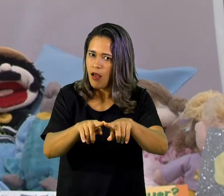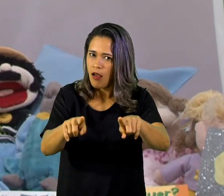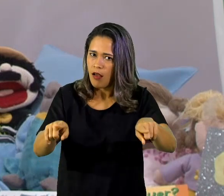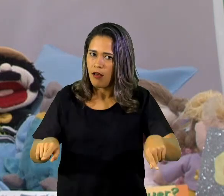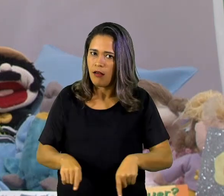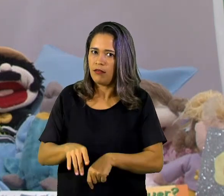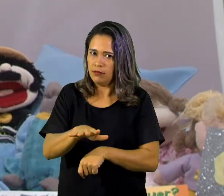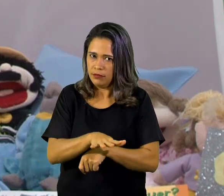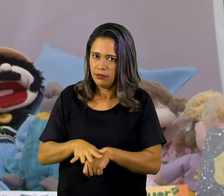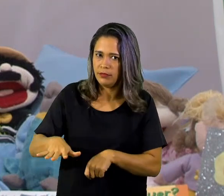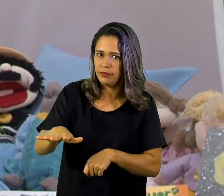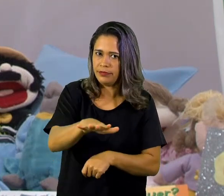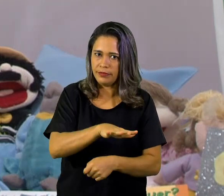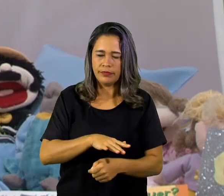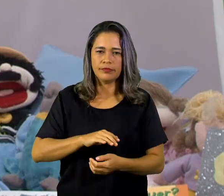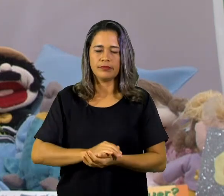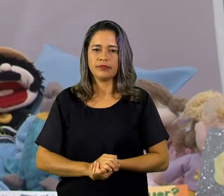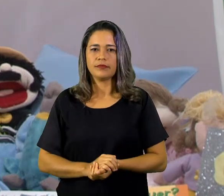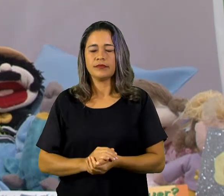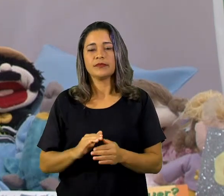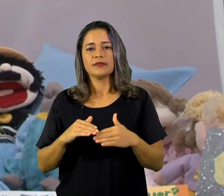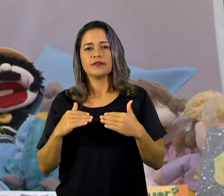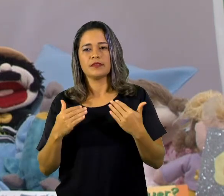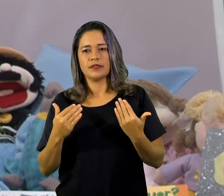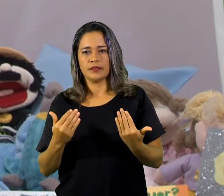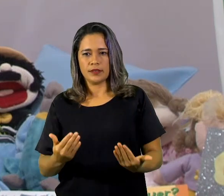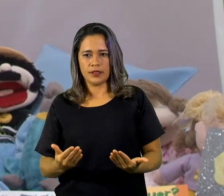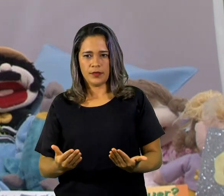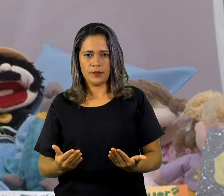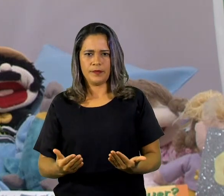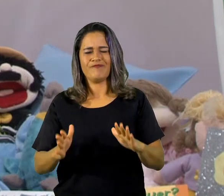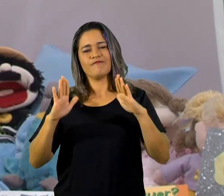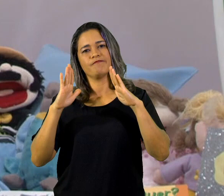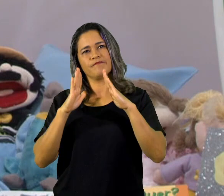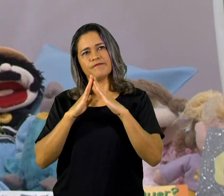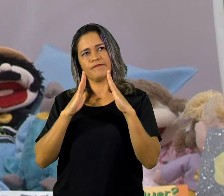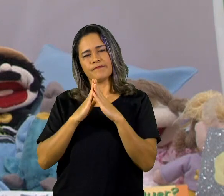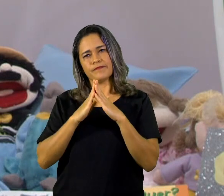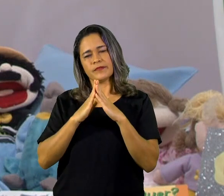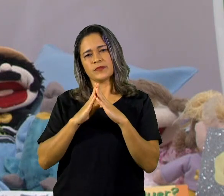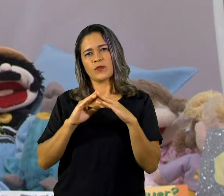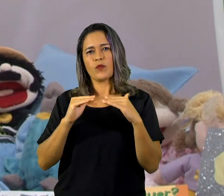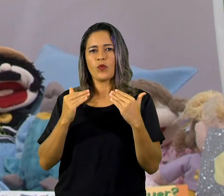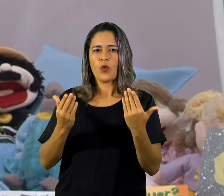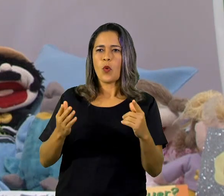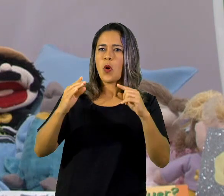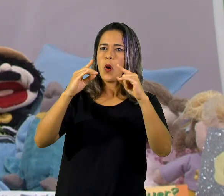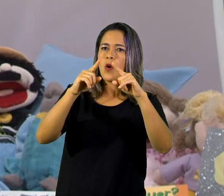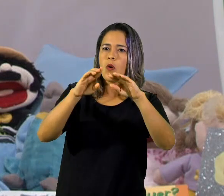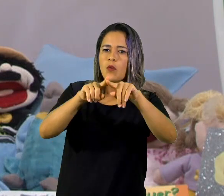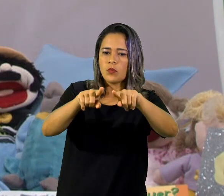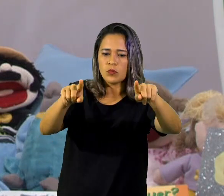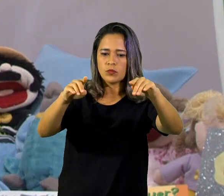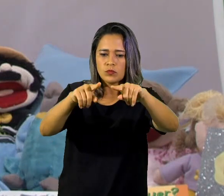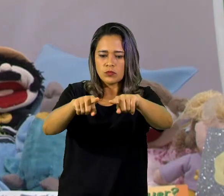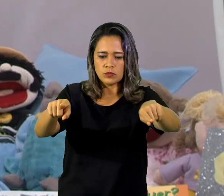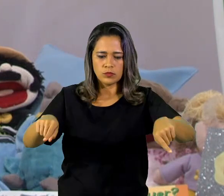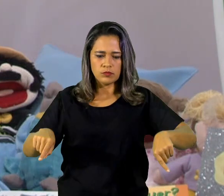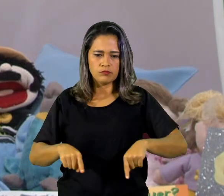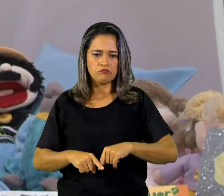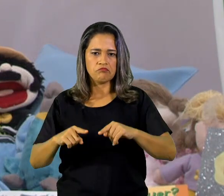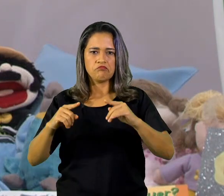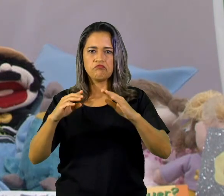espaço. Então, eu olho na minha casa, que espaço acolhedor eu tenho para esse momento com a